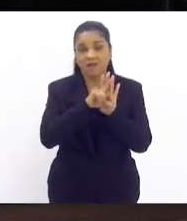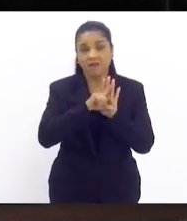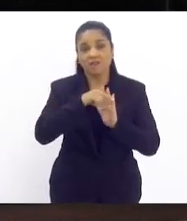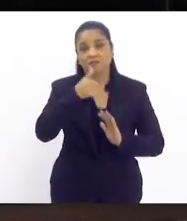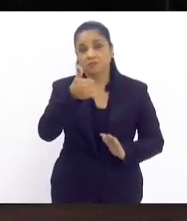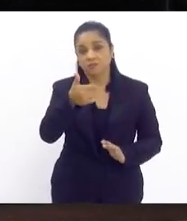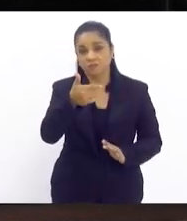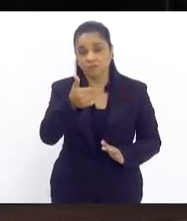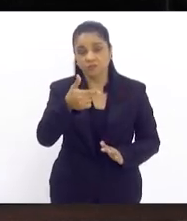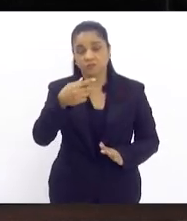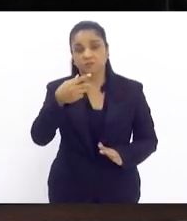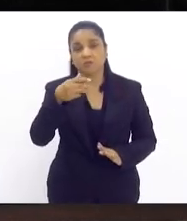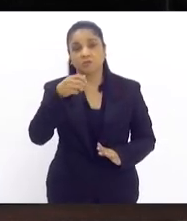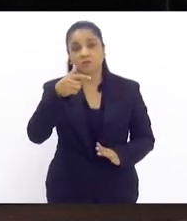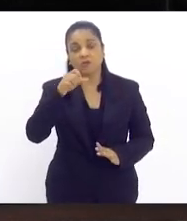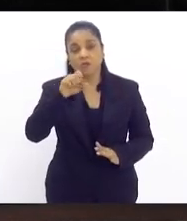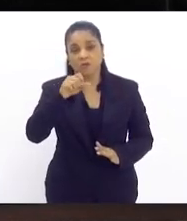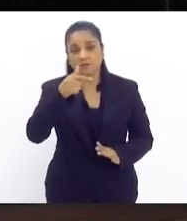12.734 de